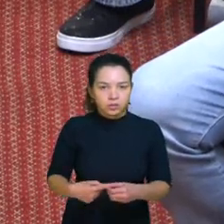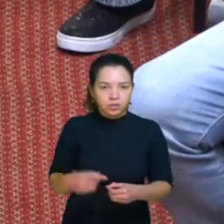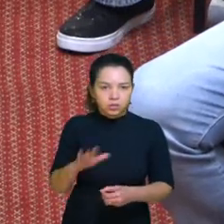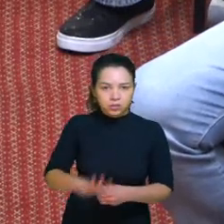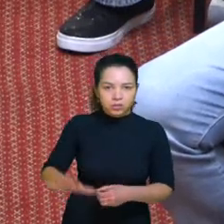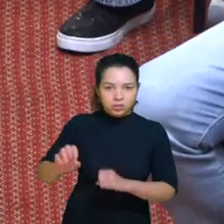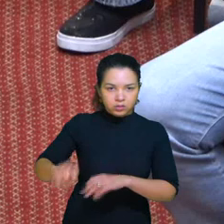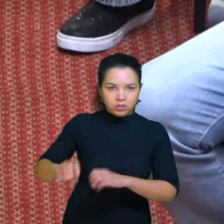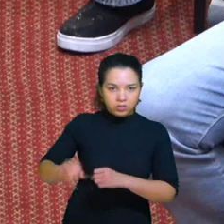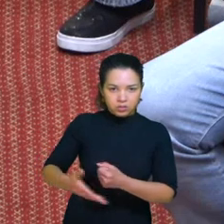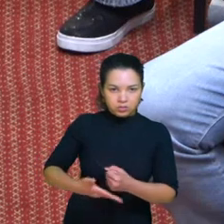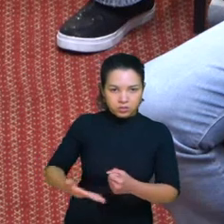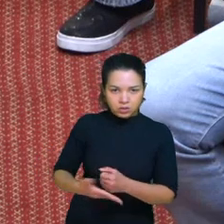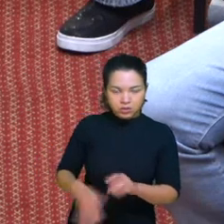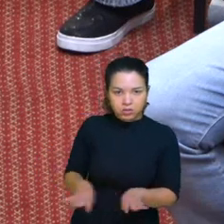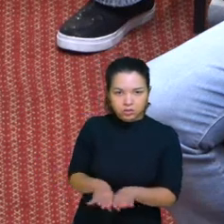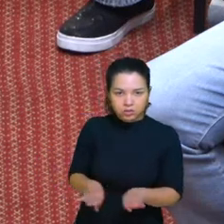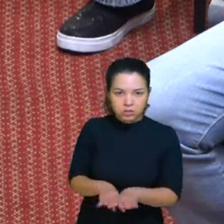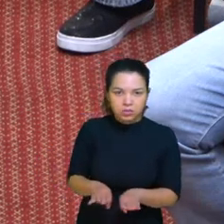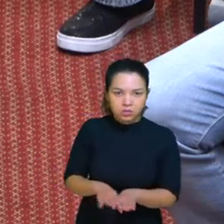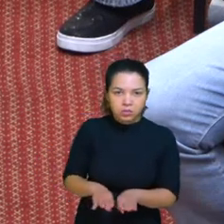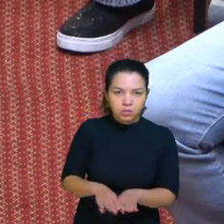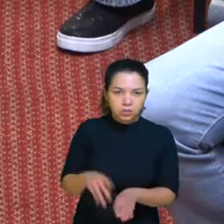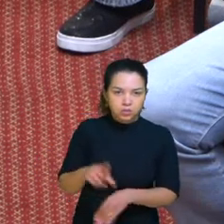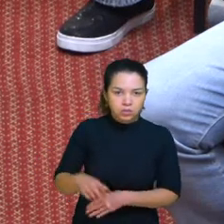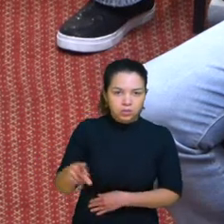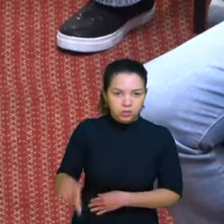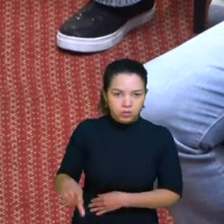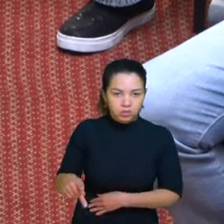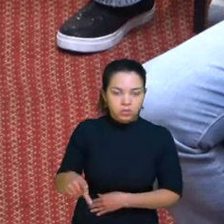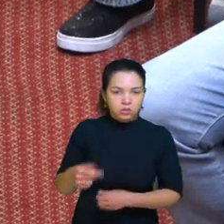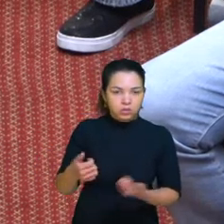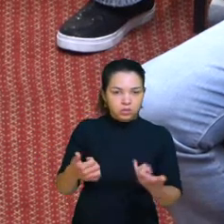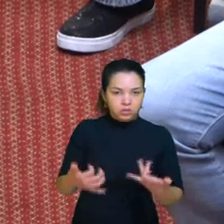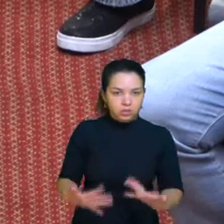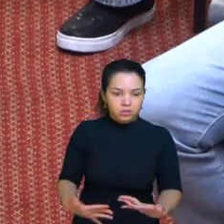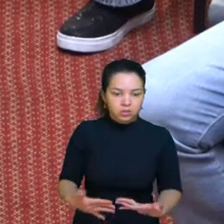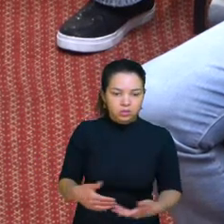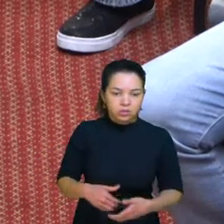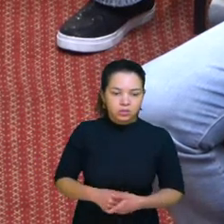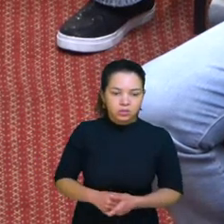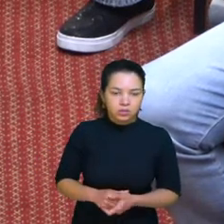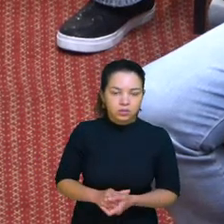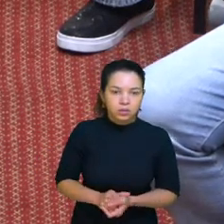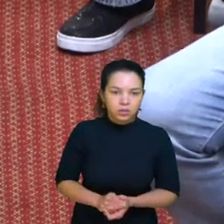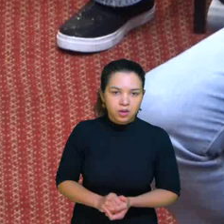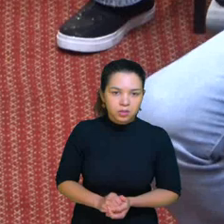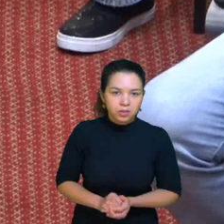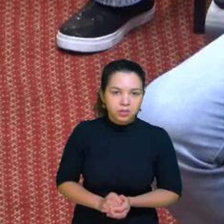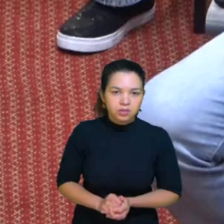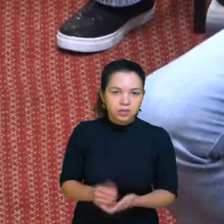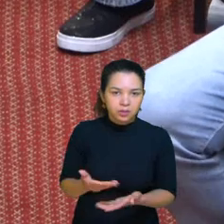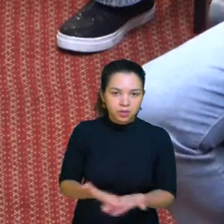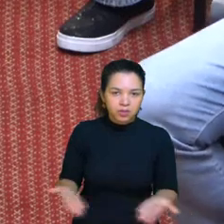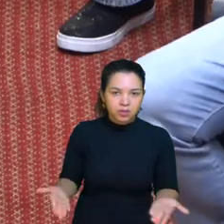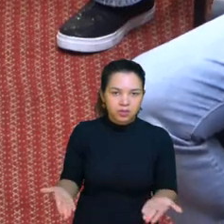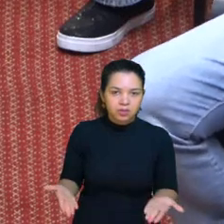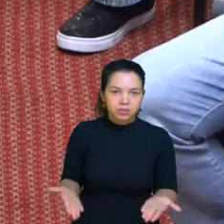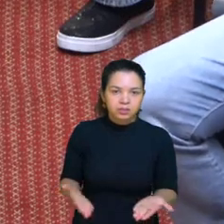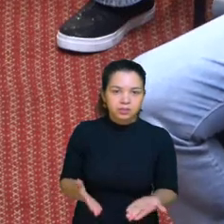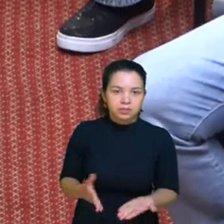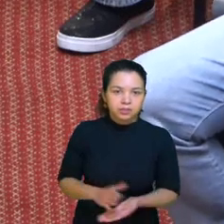Educação Básica também aí o Professor Lourival fez alguns comentários muito interessantes né e a gente quer a humildade